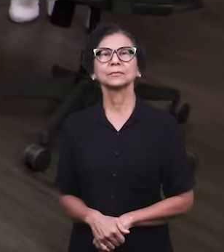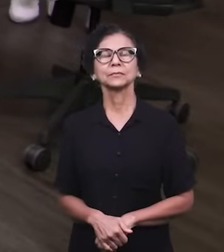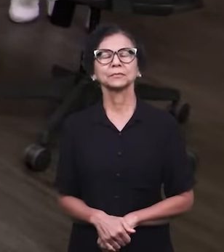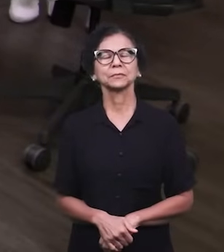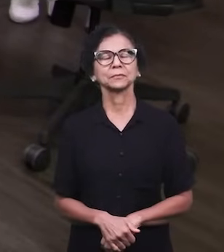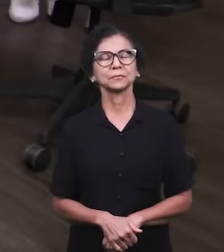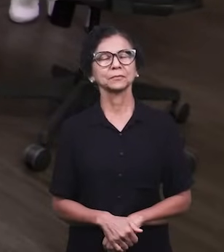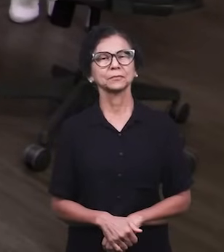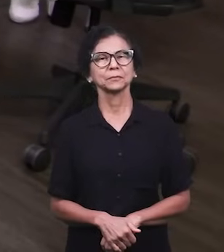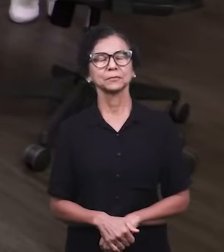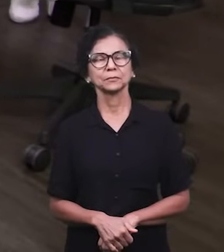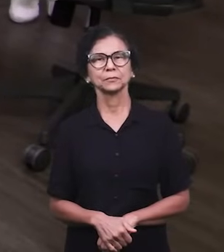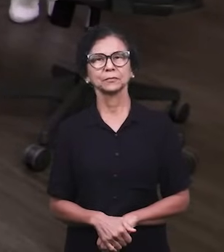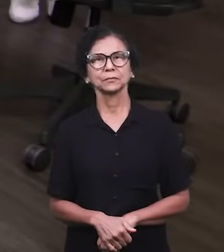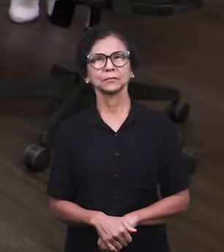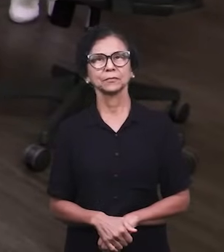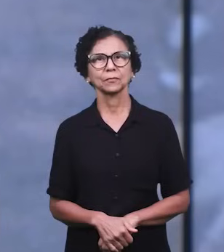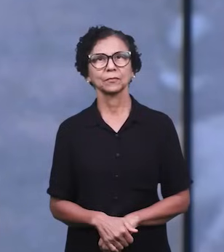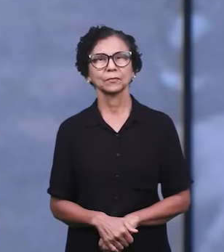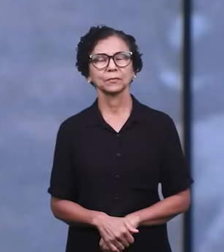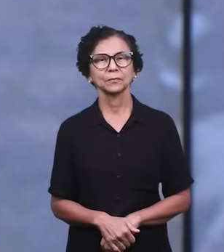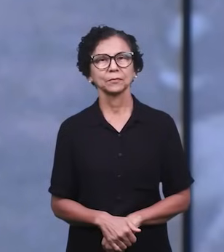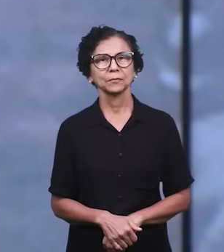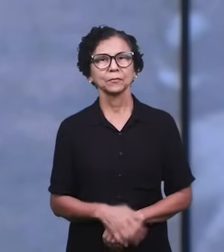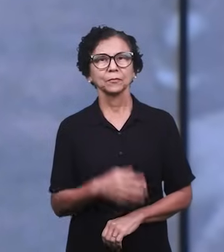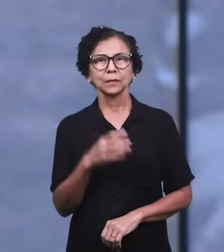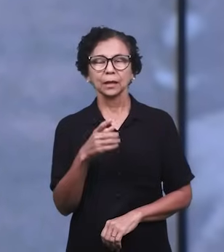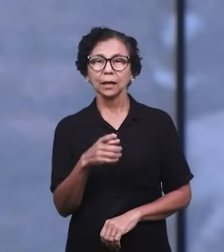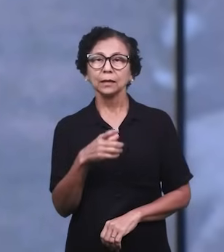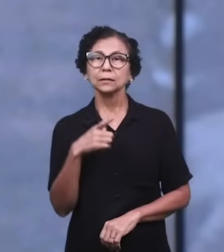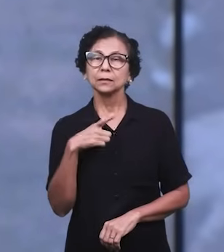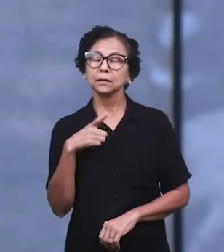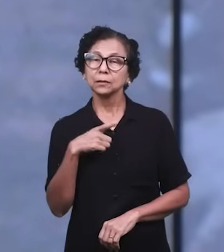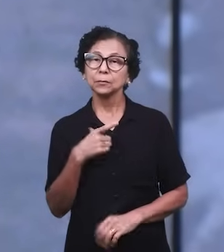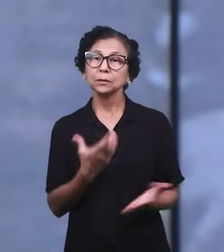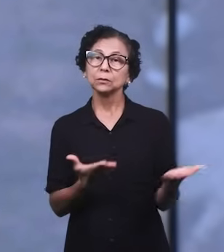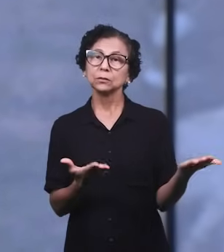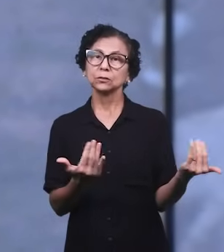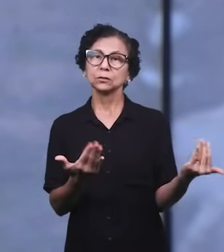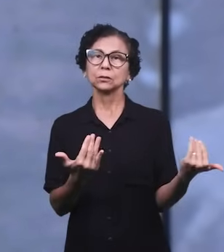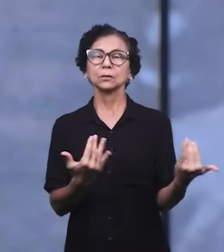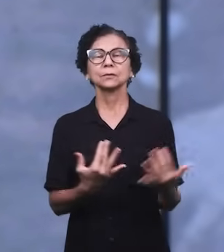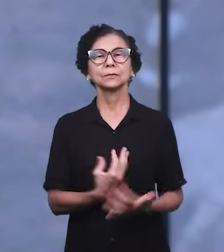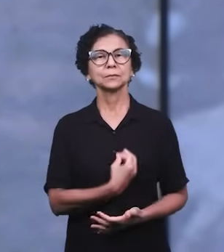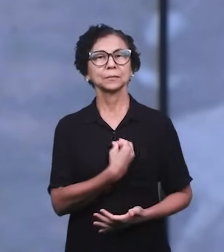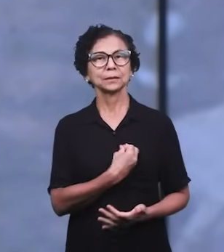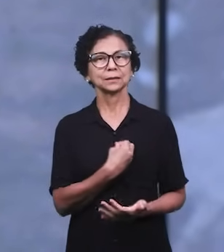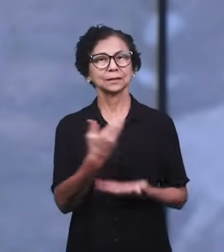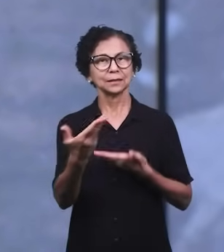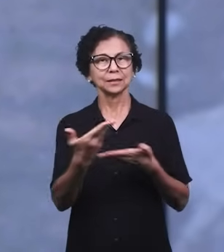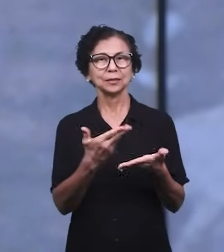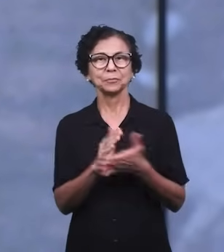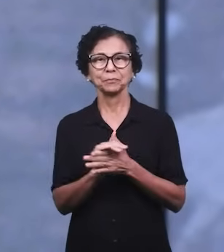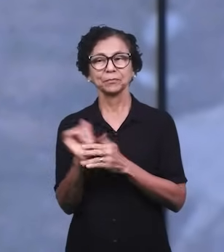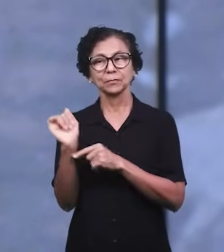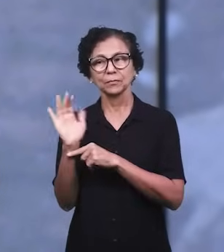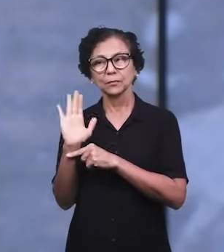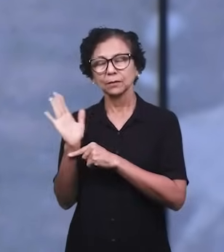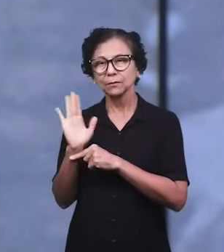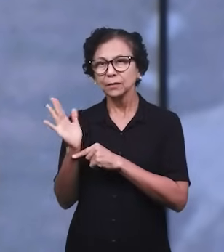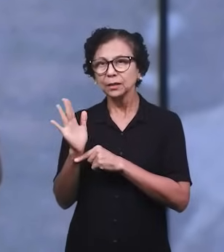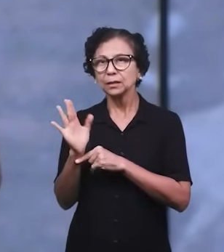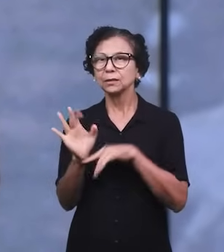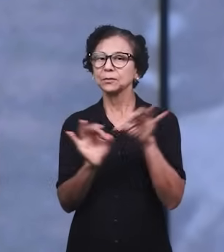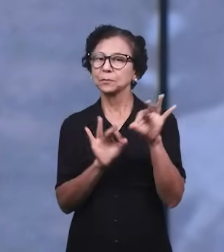de jovens, você que está acostumado a acompanhar o programa, você também já tem visto isso, de jovens que gravam vídeos,